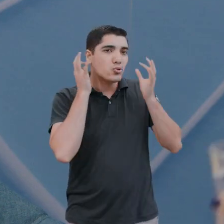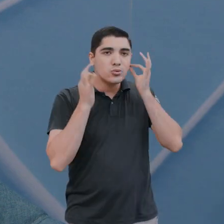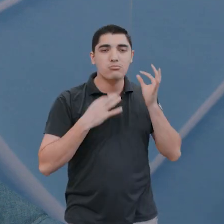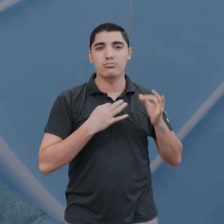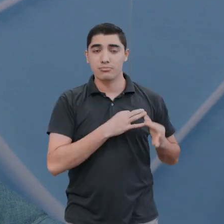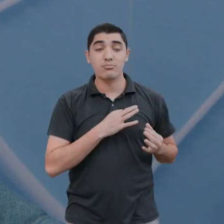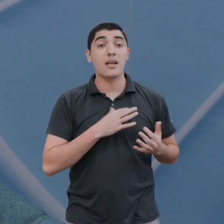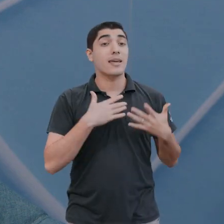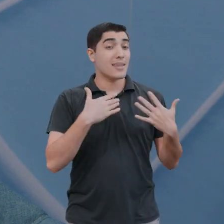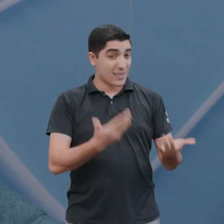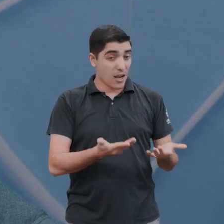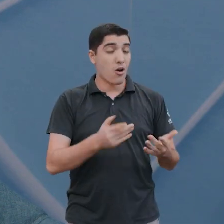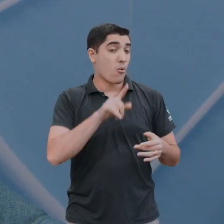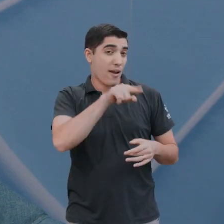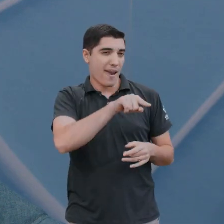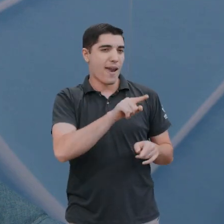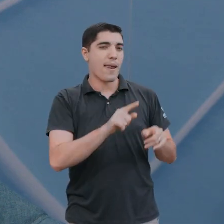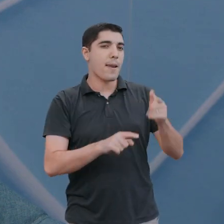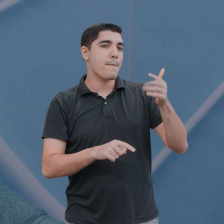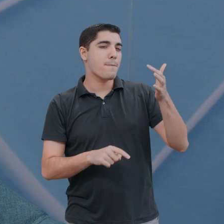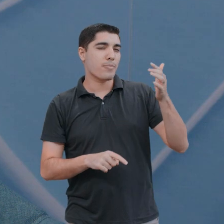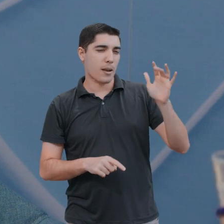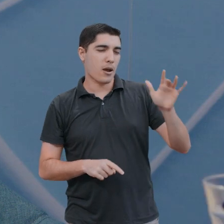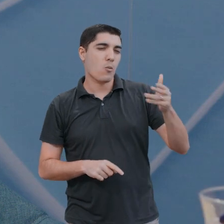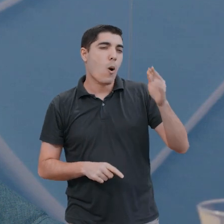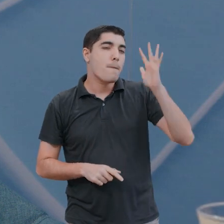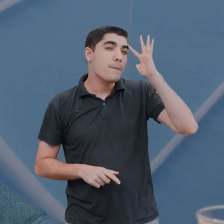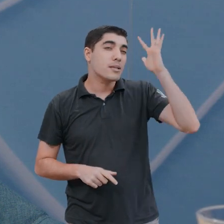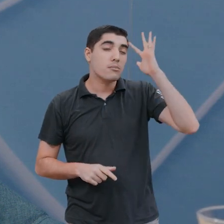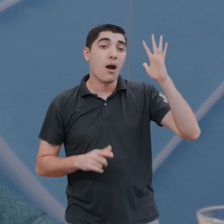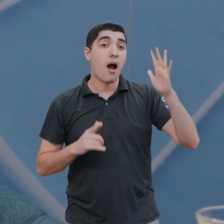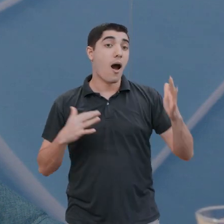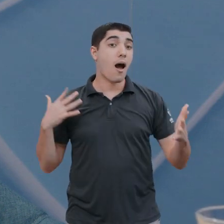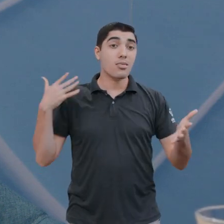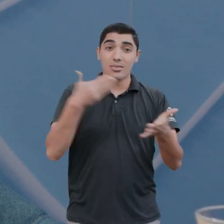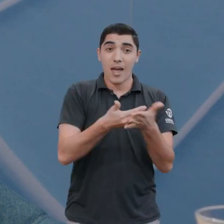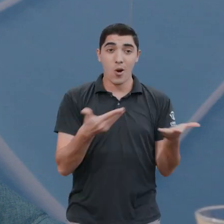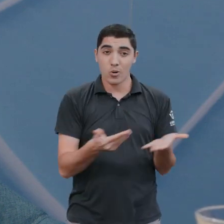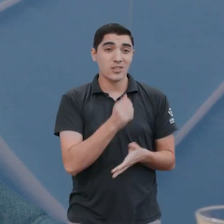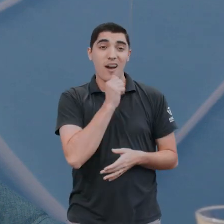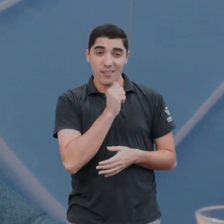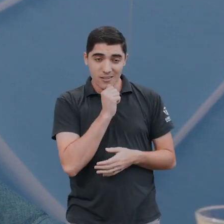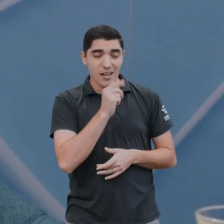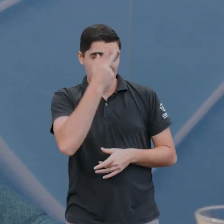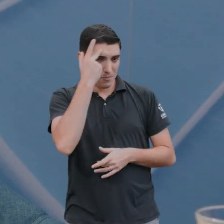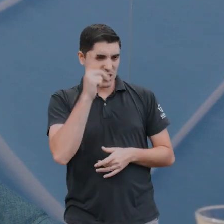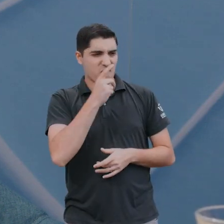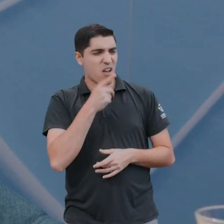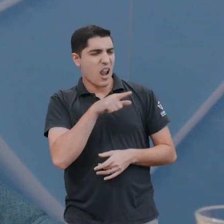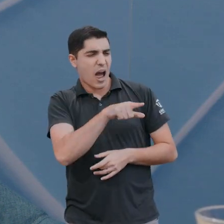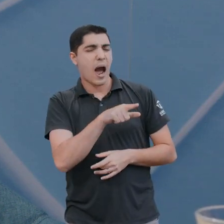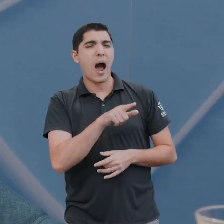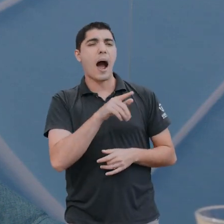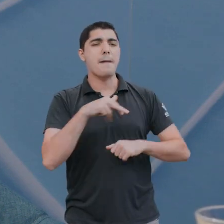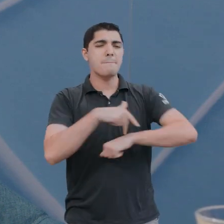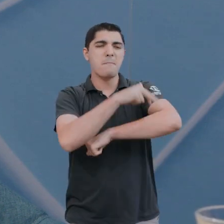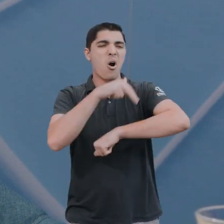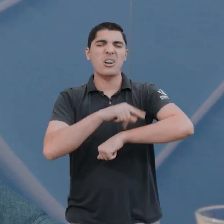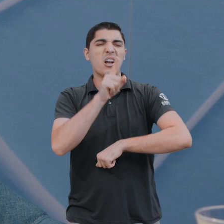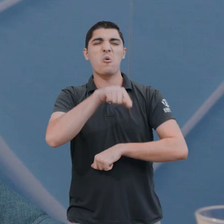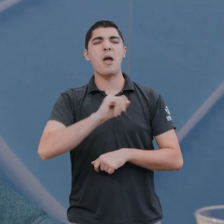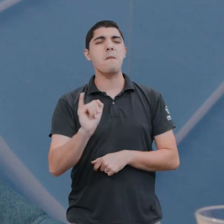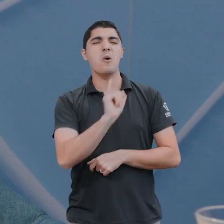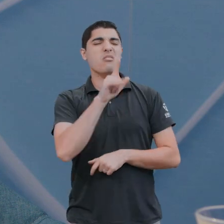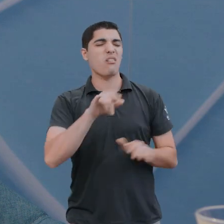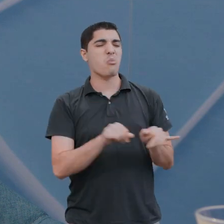assunto. Isso é um pensamento que nós não falamos, mas ele se perpetua até os dias de hoje. A moda é considerada fútil porque por muito